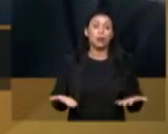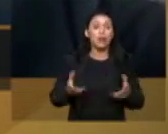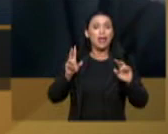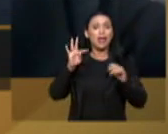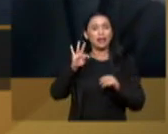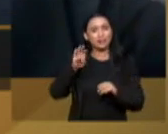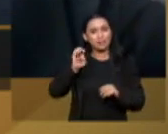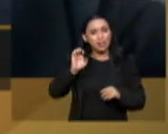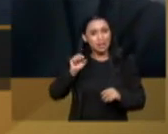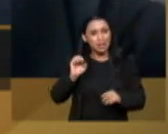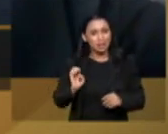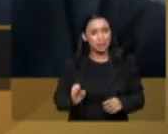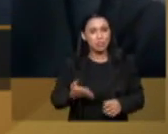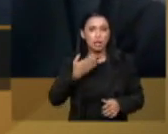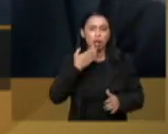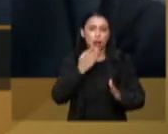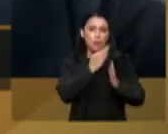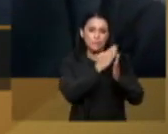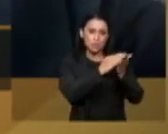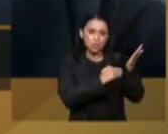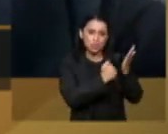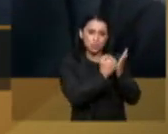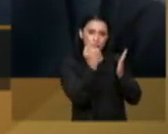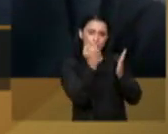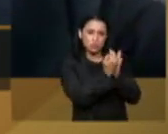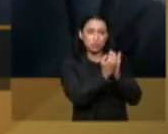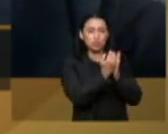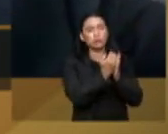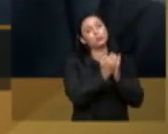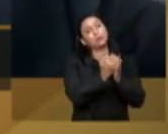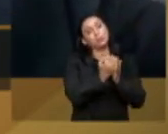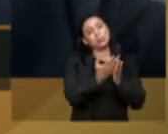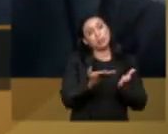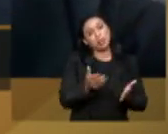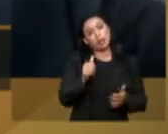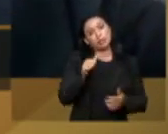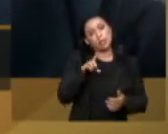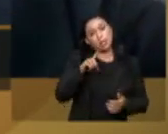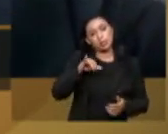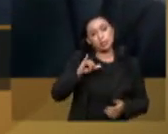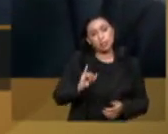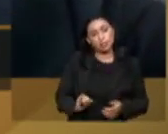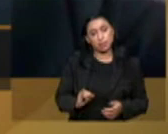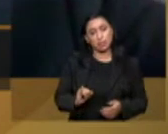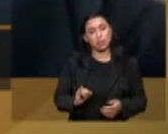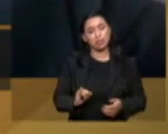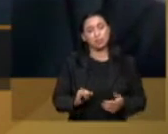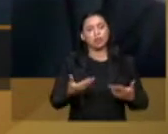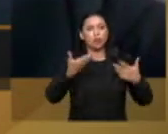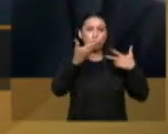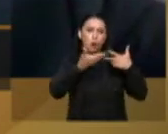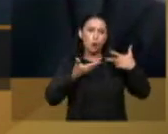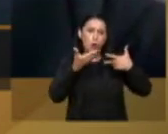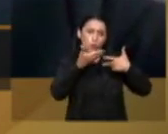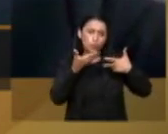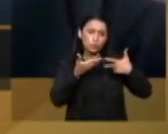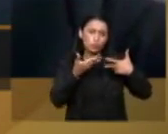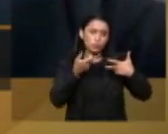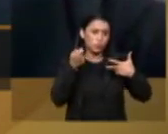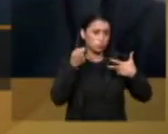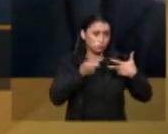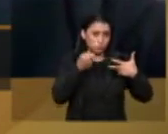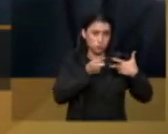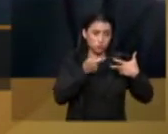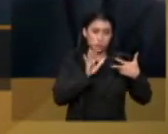tese vazada na petição inicial da ADIM. Uma ideia, uma ortodoxia absoluta que,